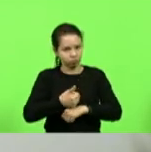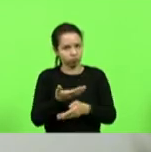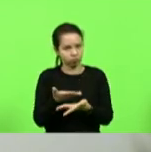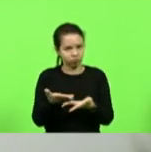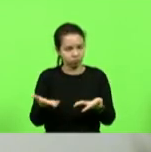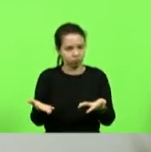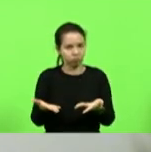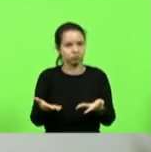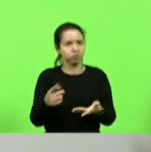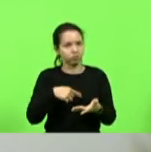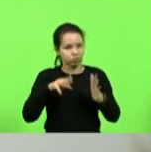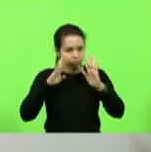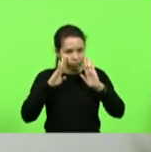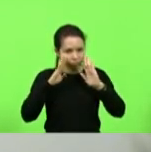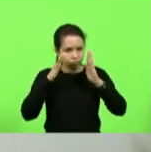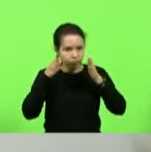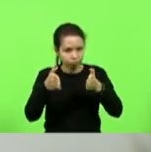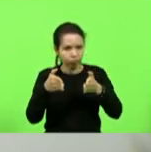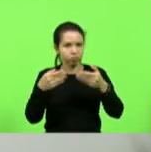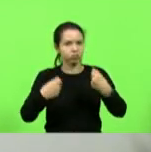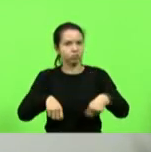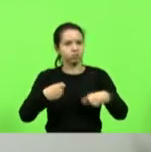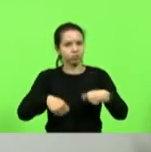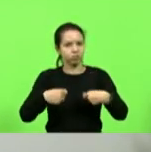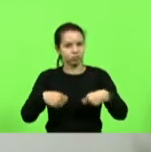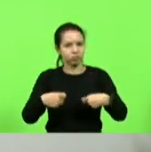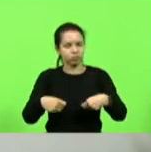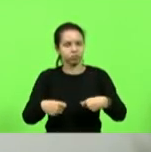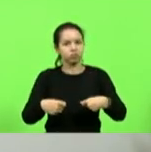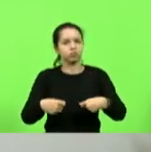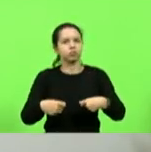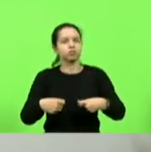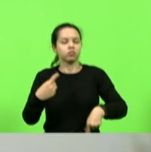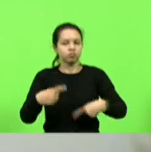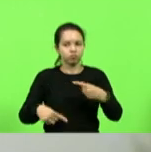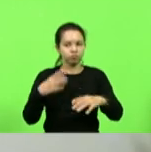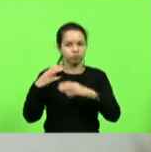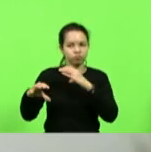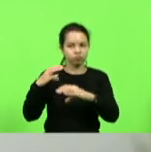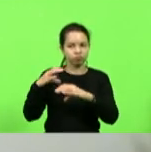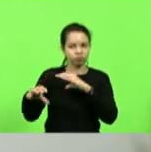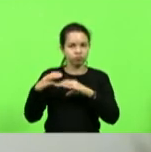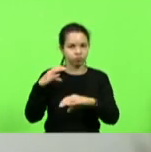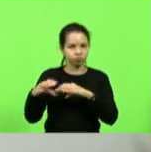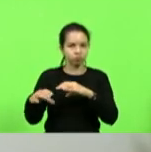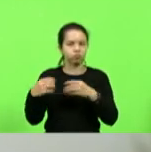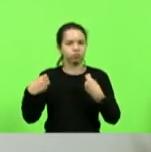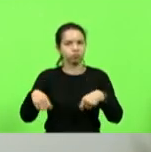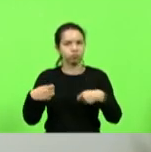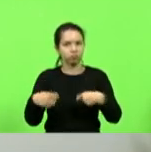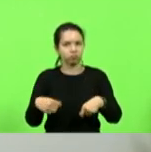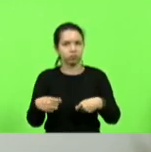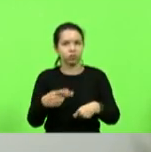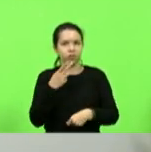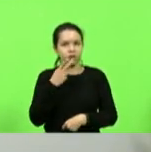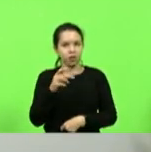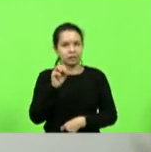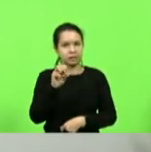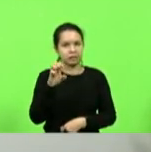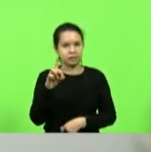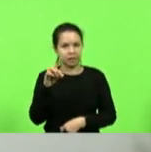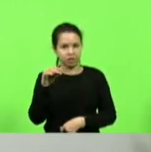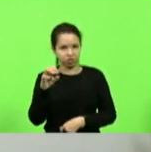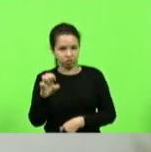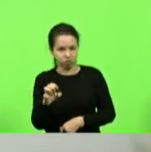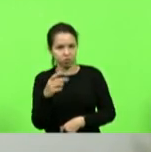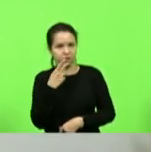que a gente tenha um processo grande de diálogo com a sede. Cici, me perdoe, estou falando da sede aqui, porque você entende,